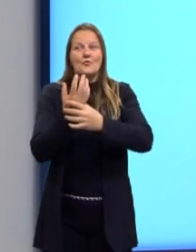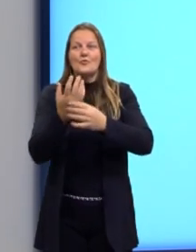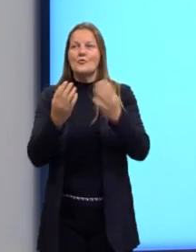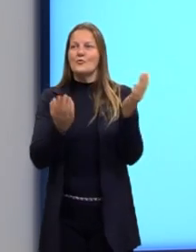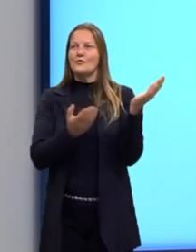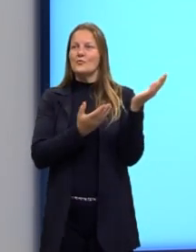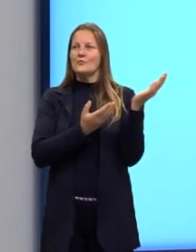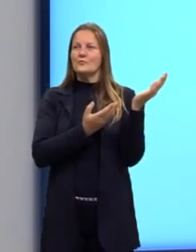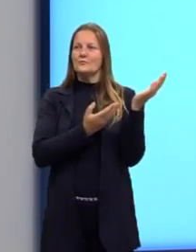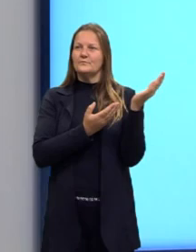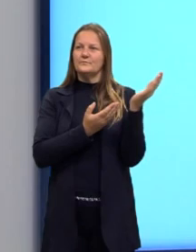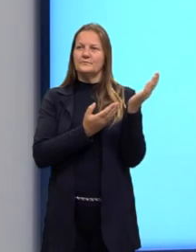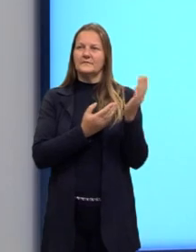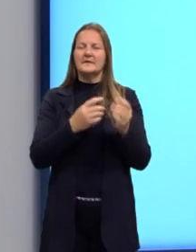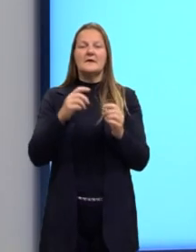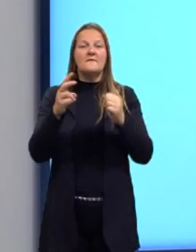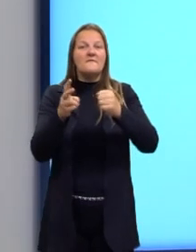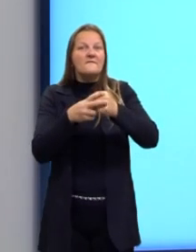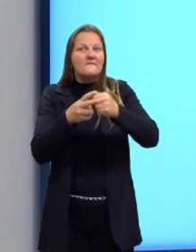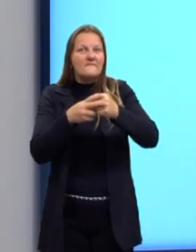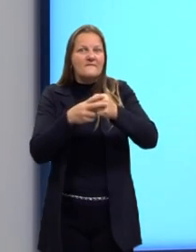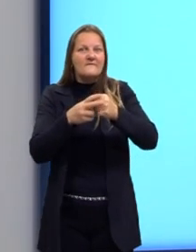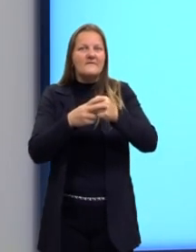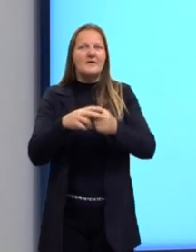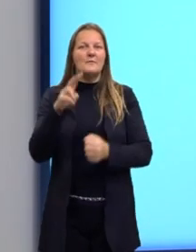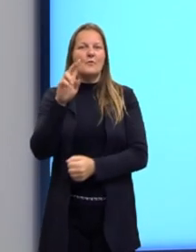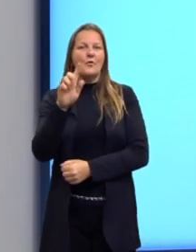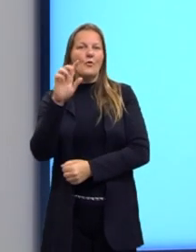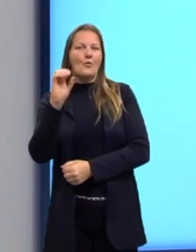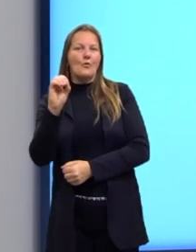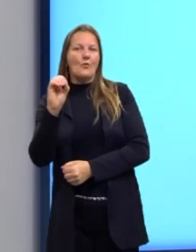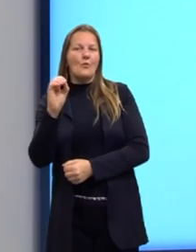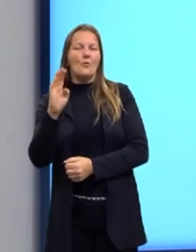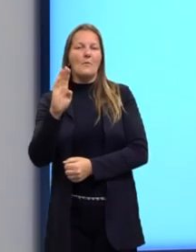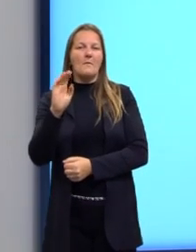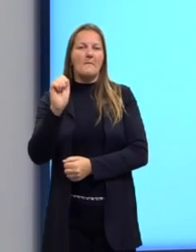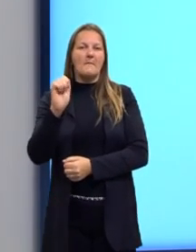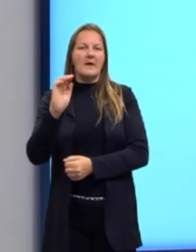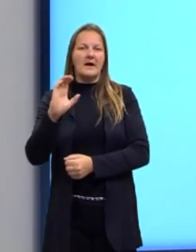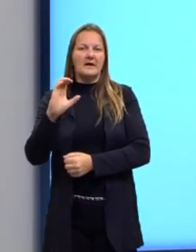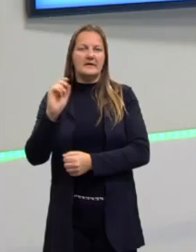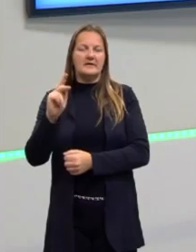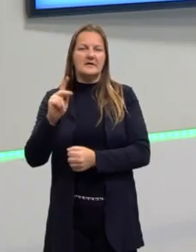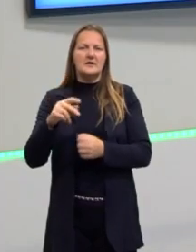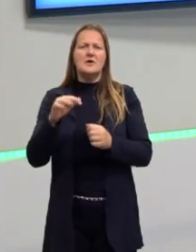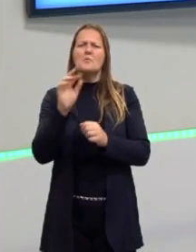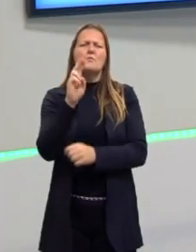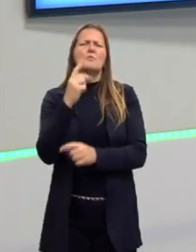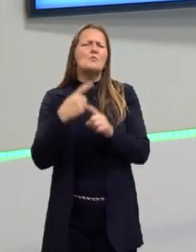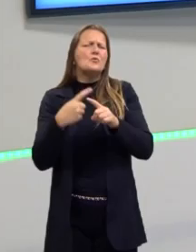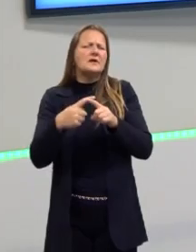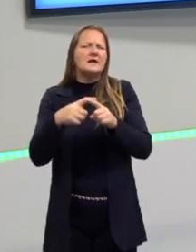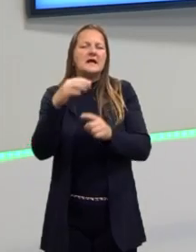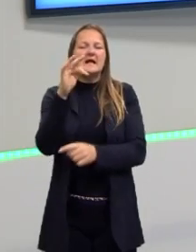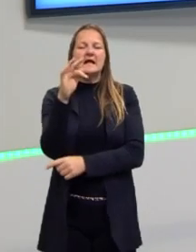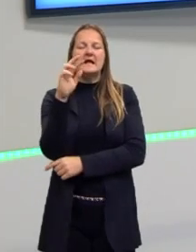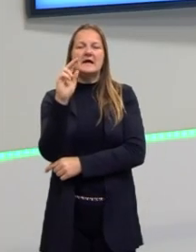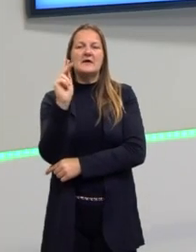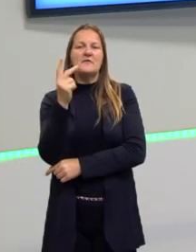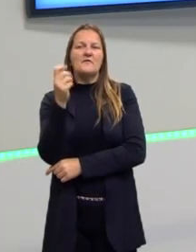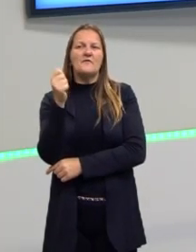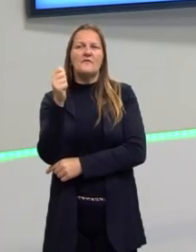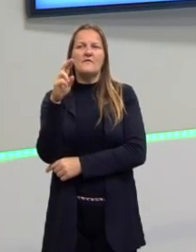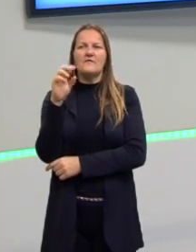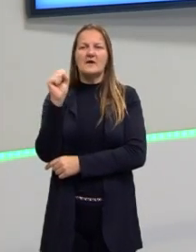Google e nós chamamos esse verbo de frisou Por que que ele é um frison verbo